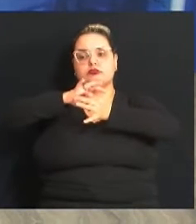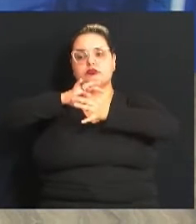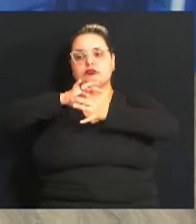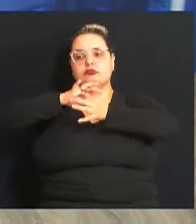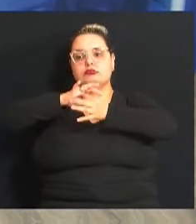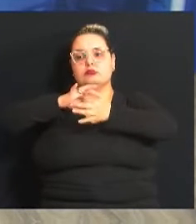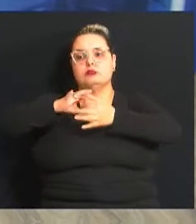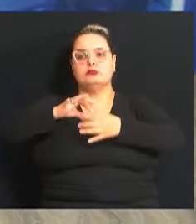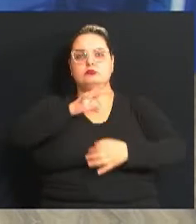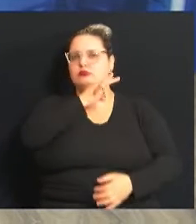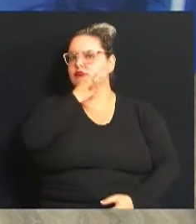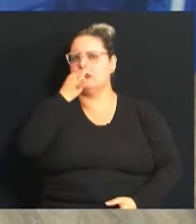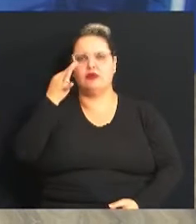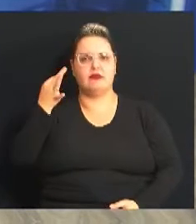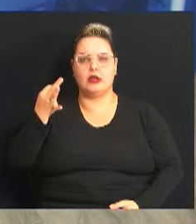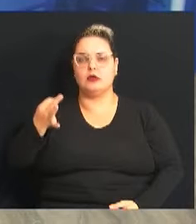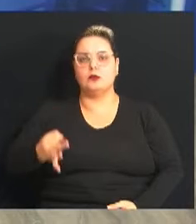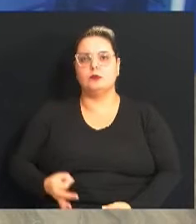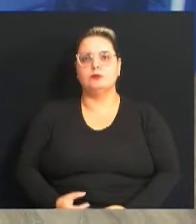Perfeito.